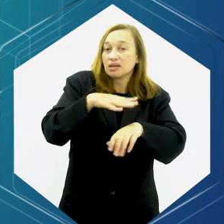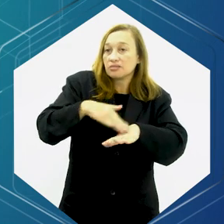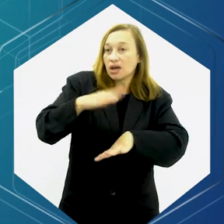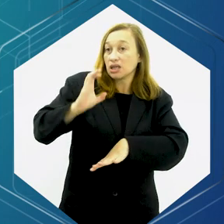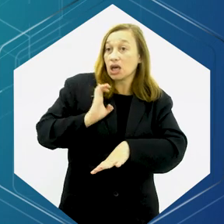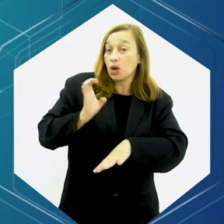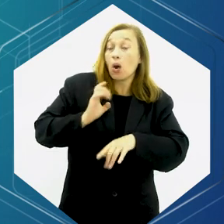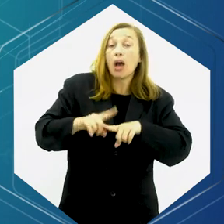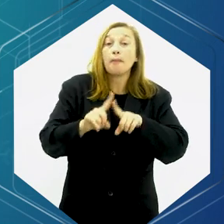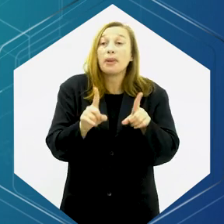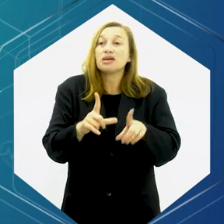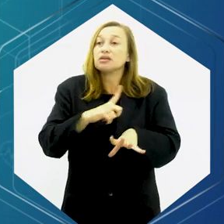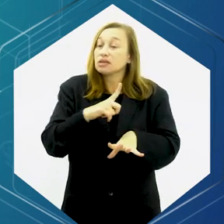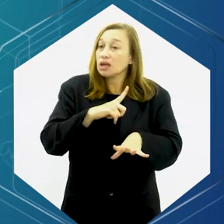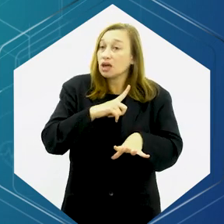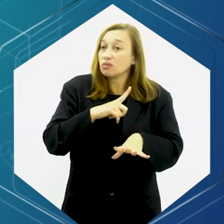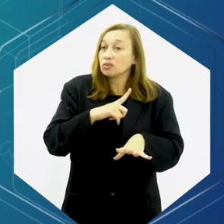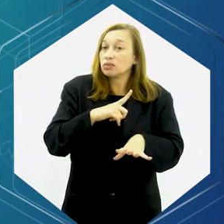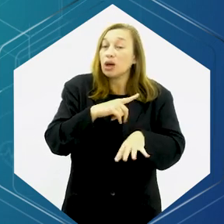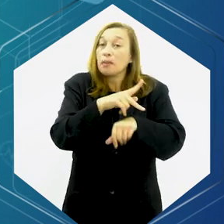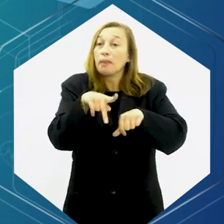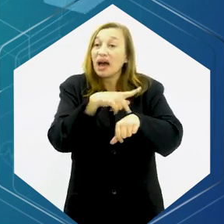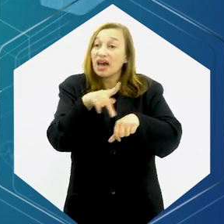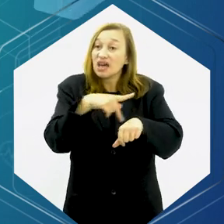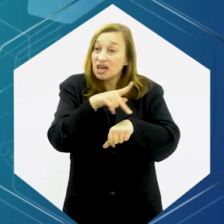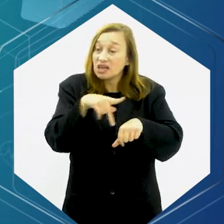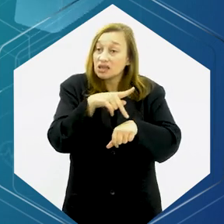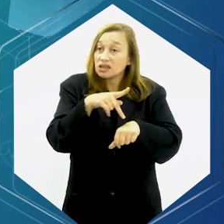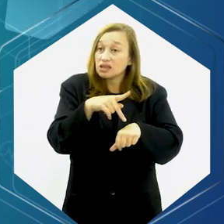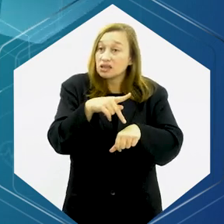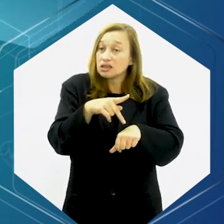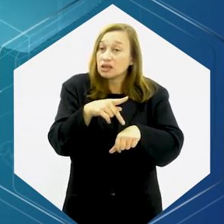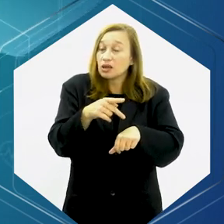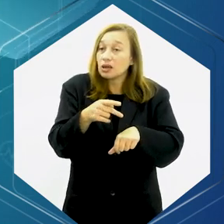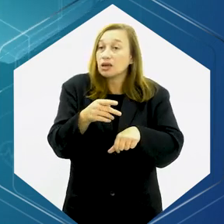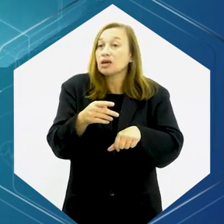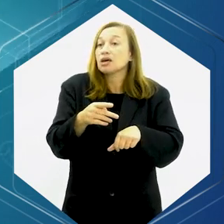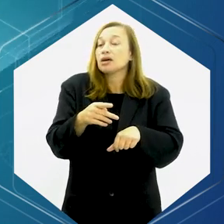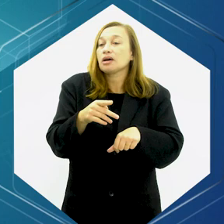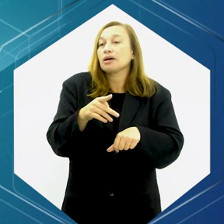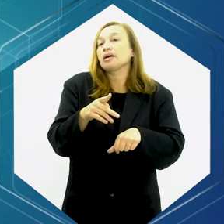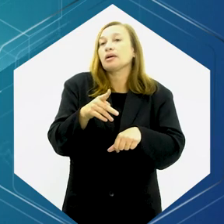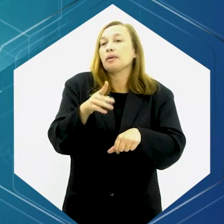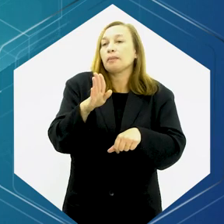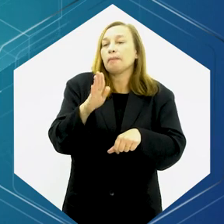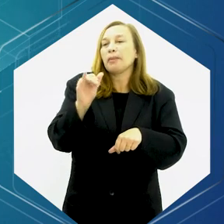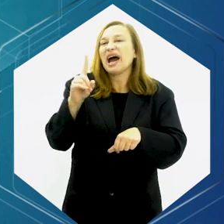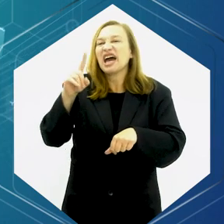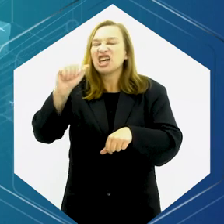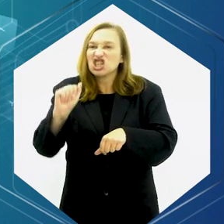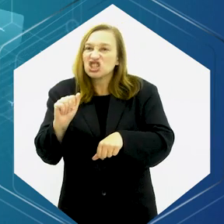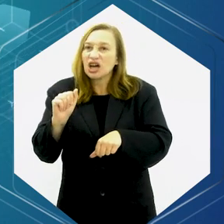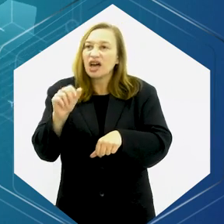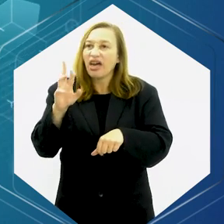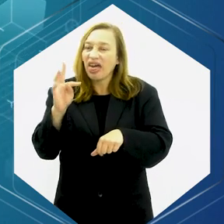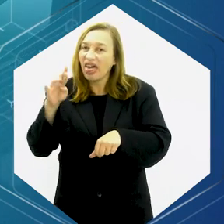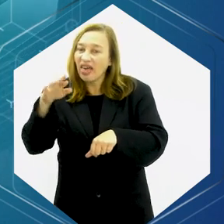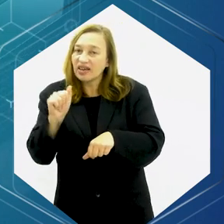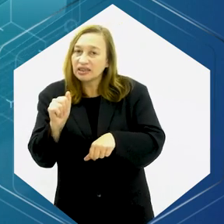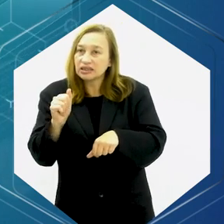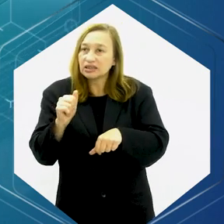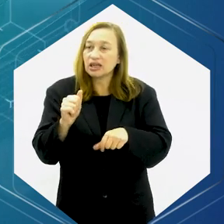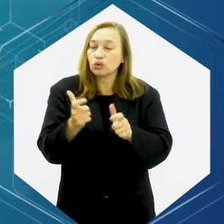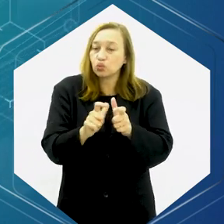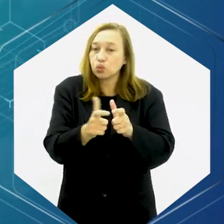alta renda mas é nos países de baixa e média renda que a prevalência da obesidade ela vem aumentando mais e